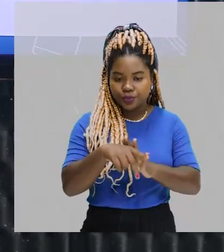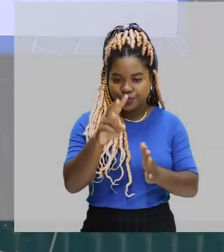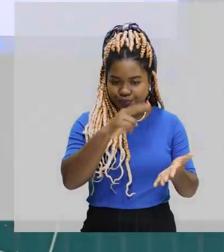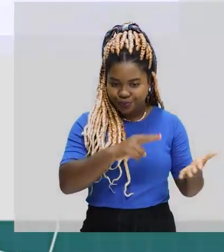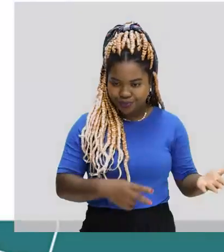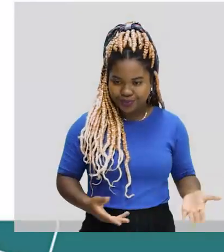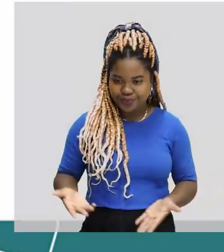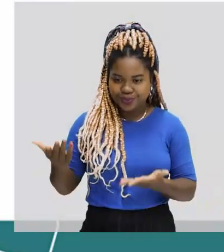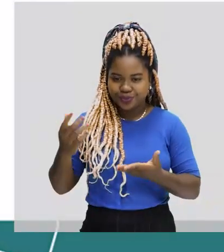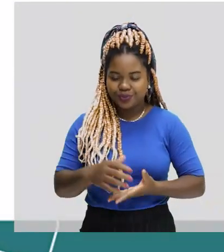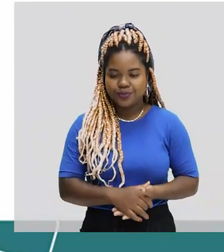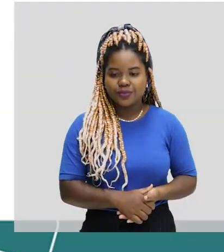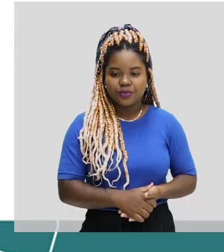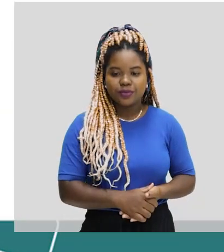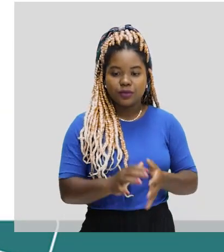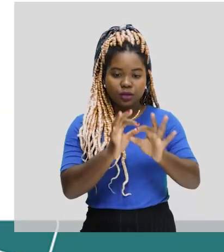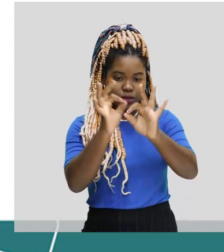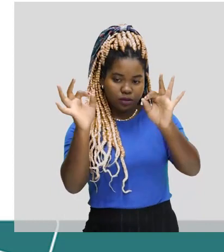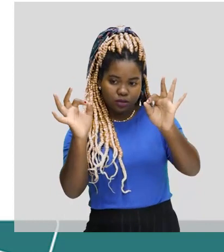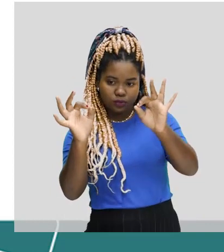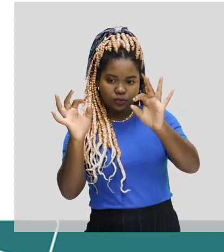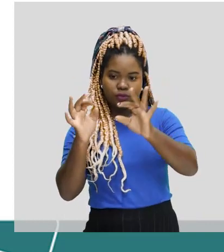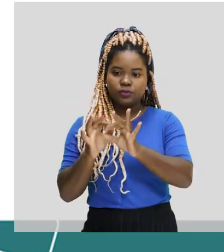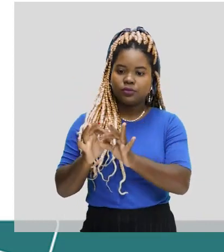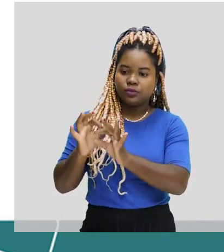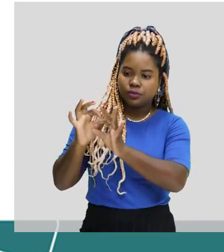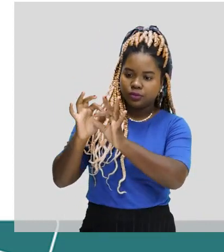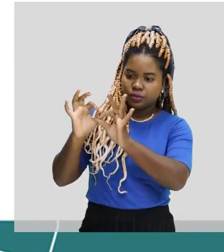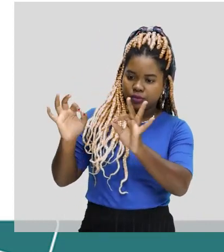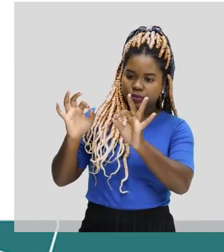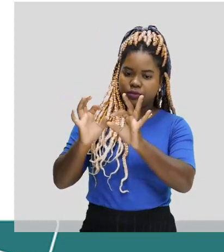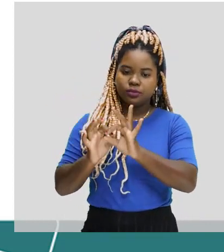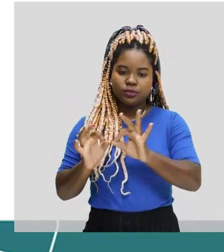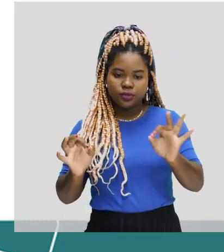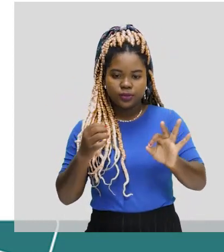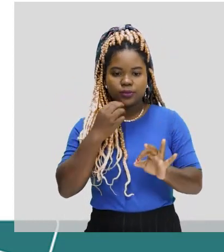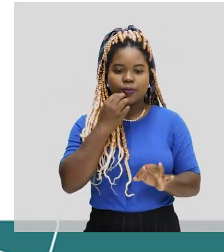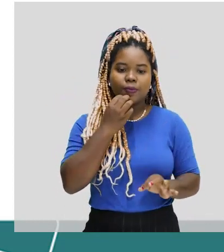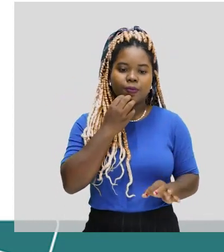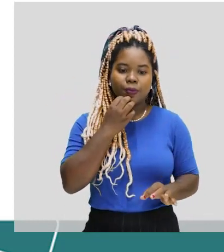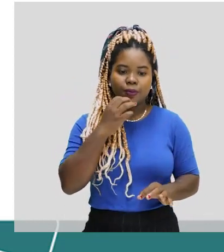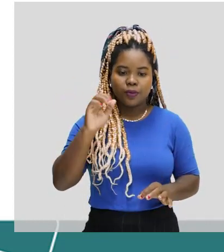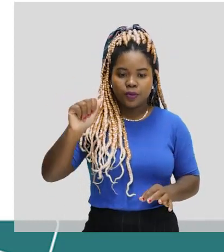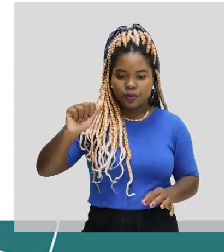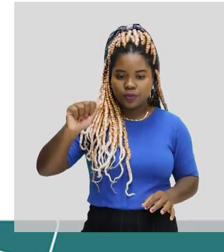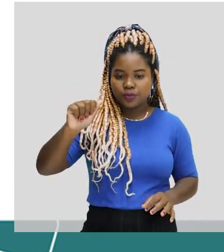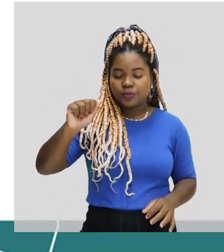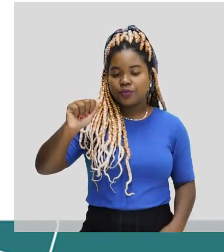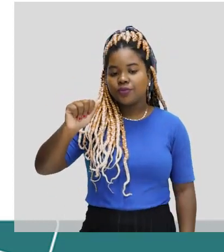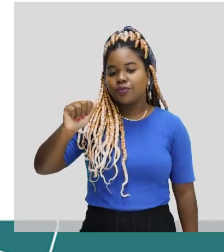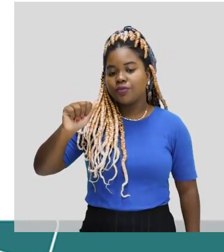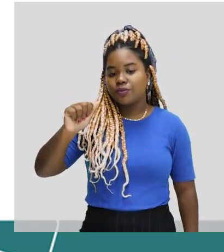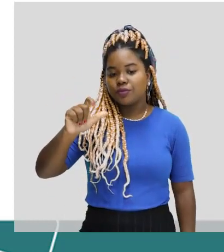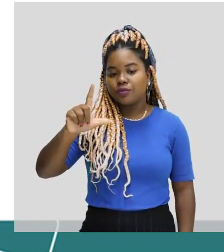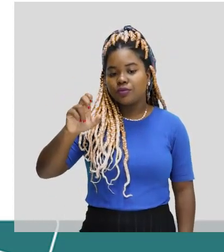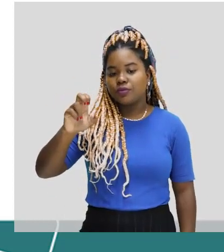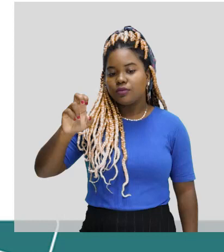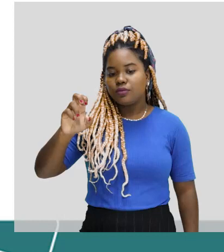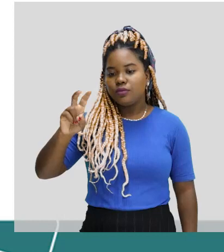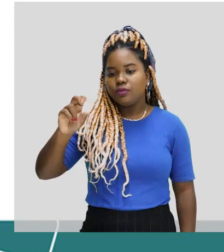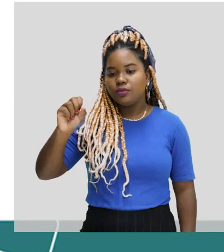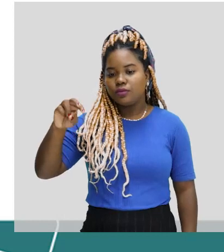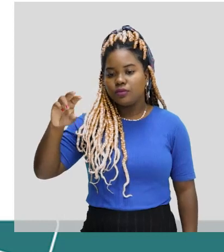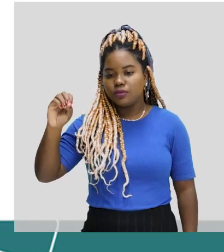Quarta questão. A ocorrência de interferências, aí no caso, letra A, leva-nos a concluir